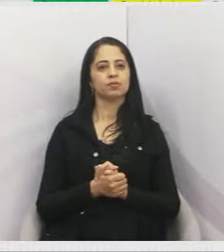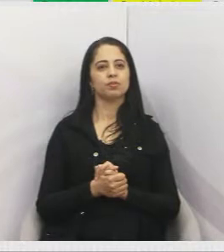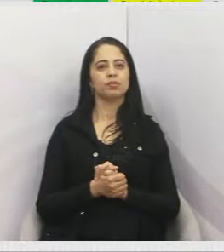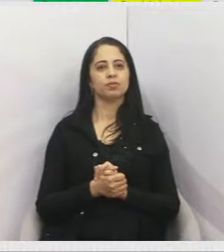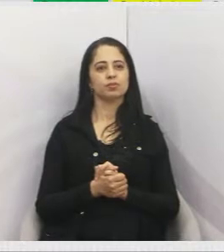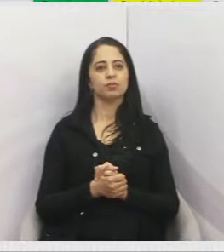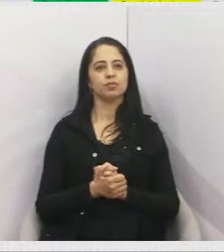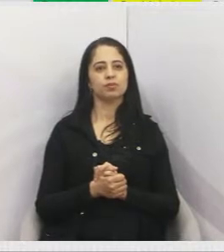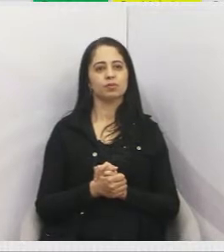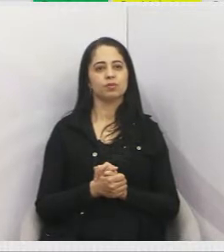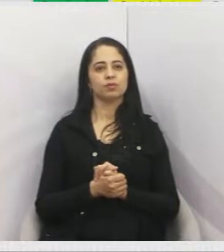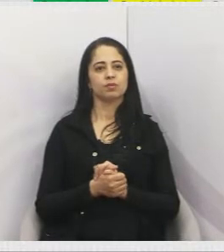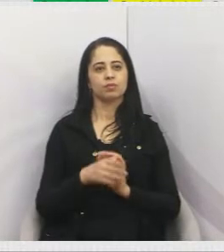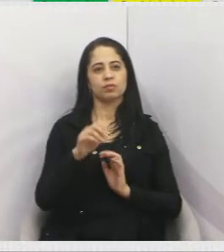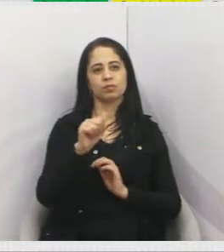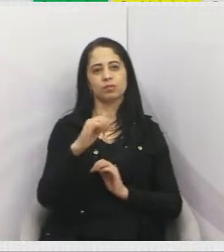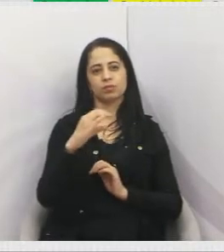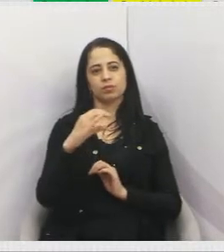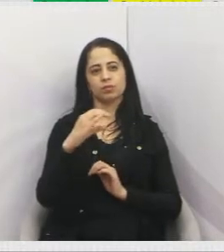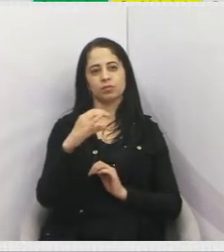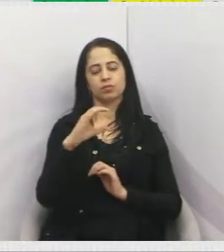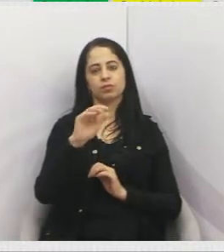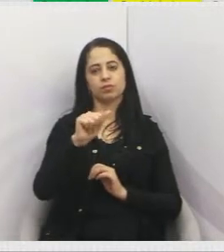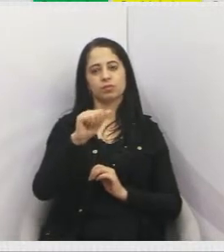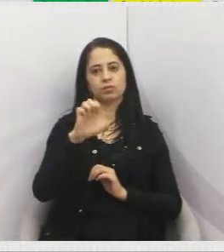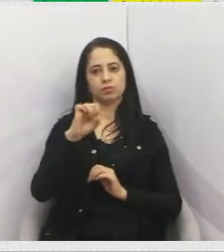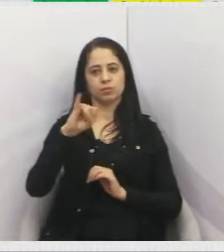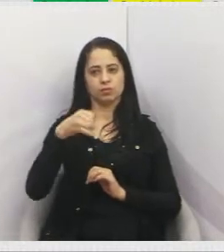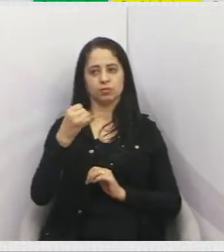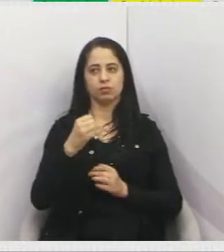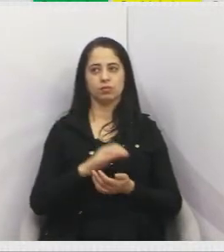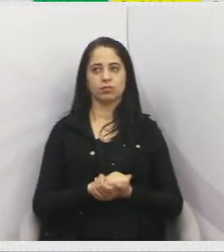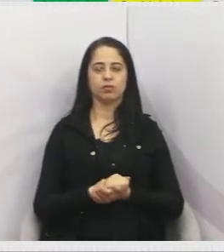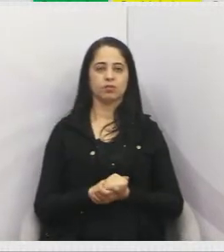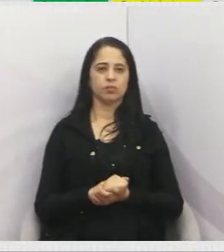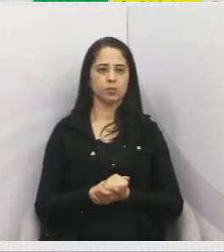Engenheiros e Arquitetos, AJ.